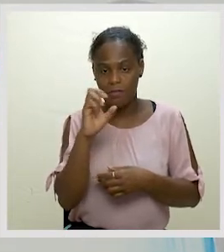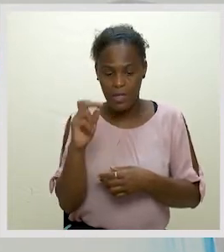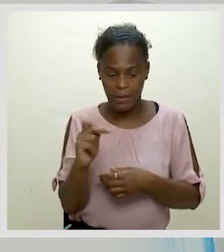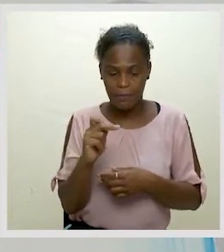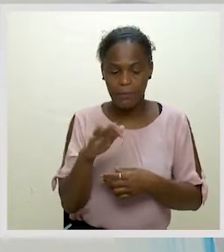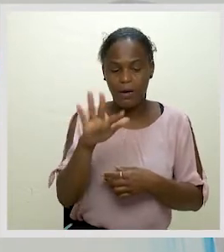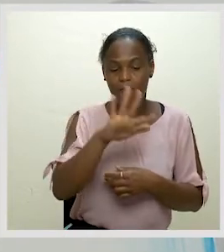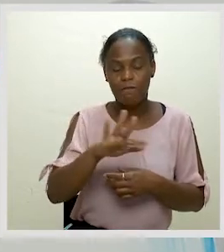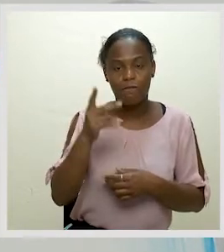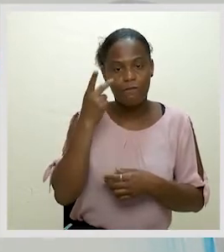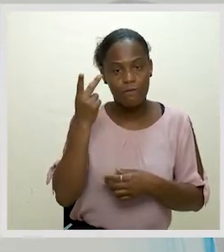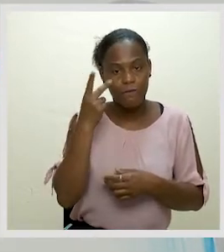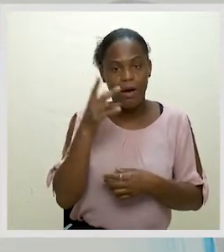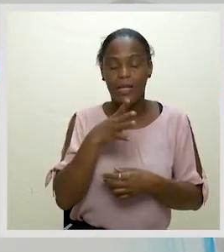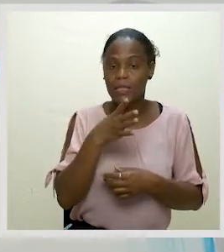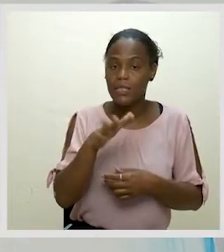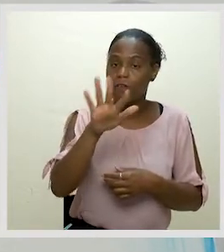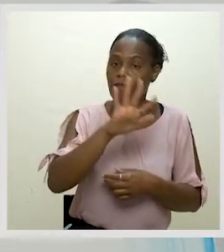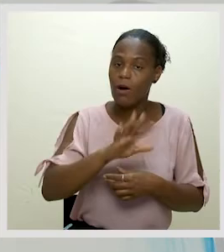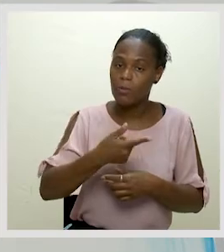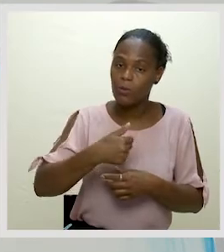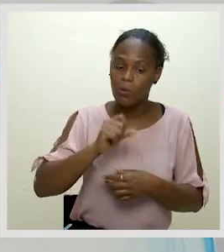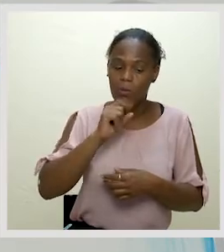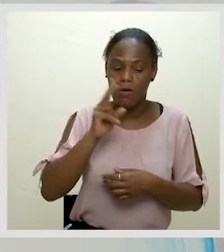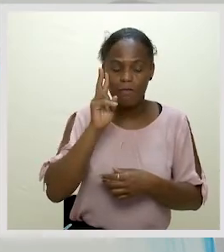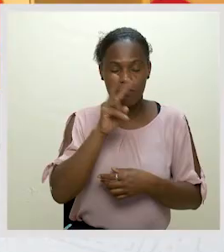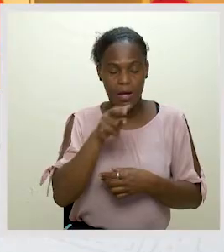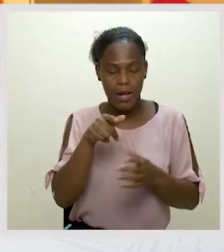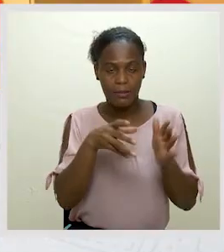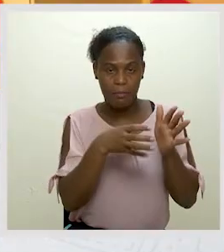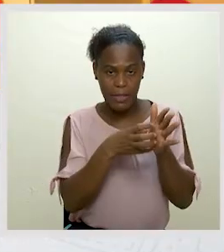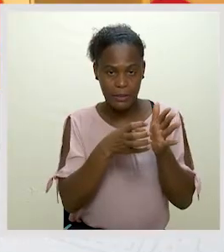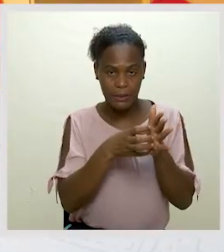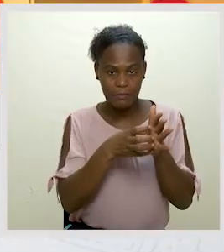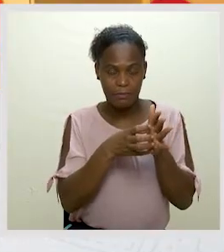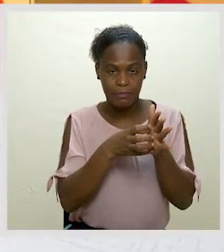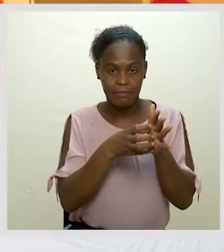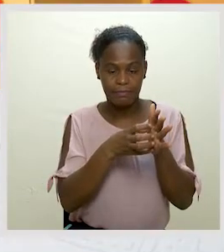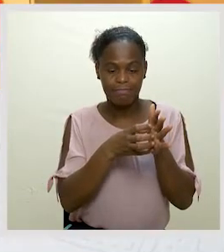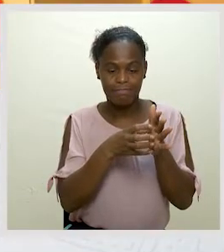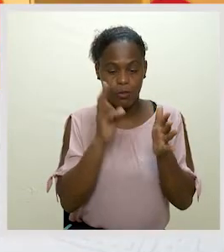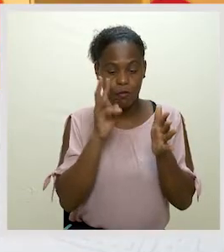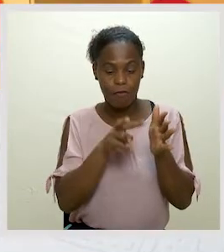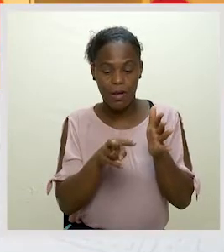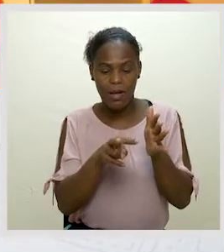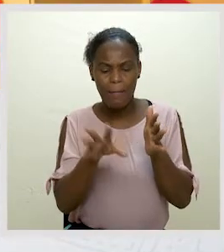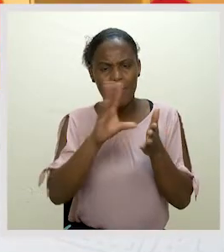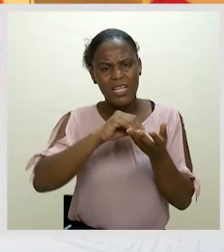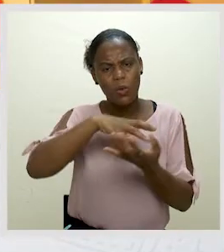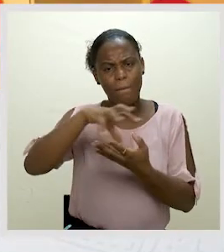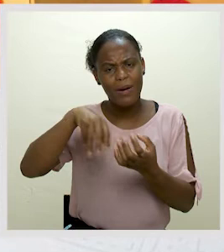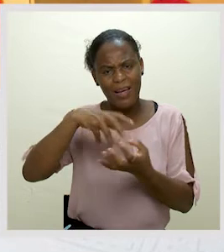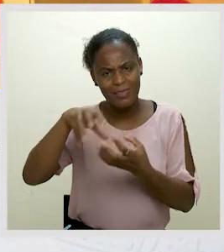vida autotrófica eram formas, como podemos constatar aqui na imagem, eram